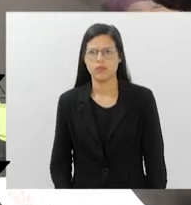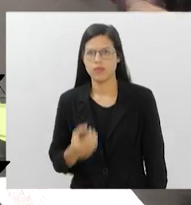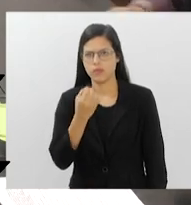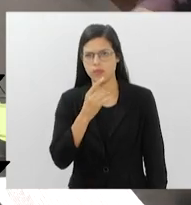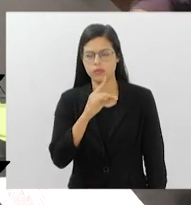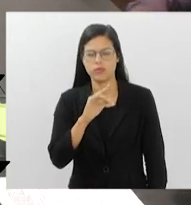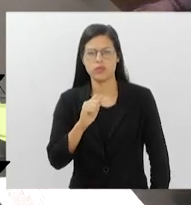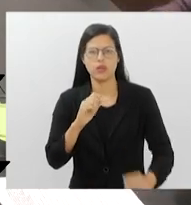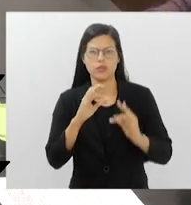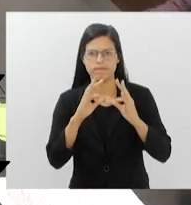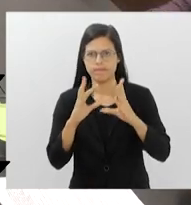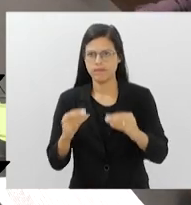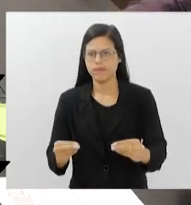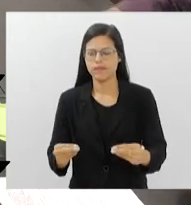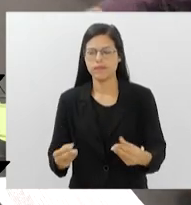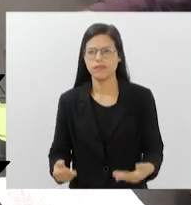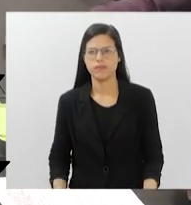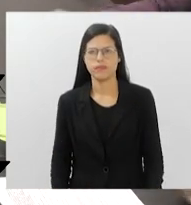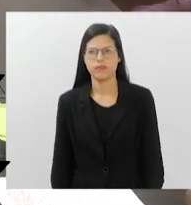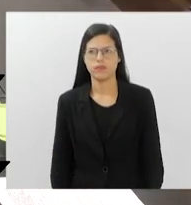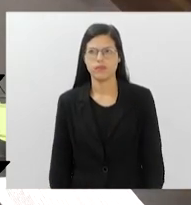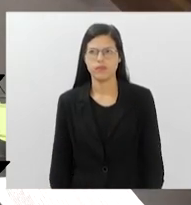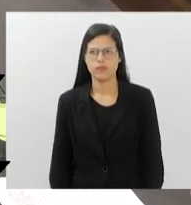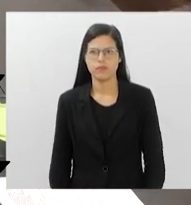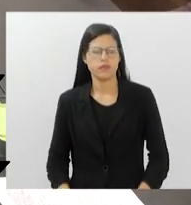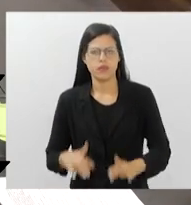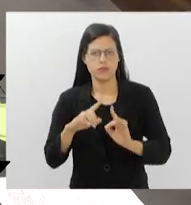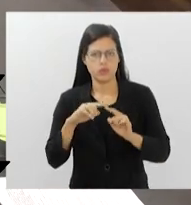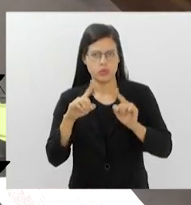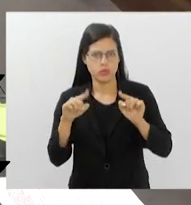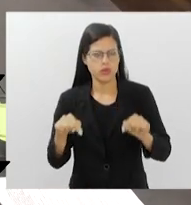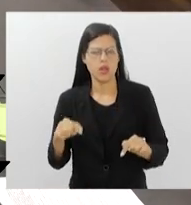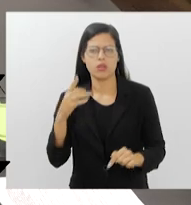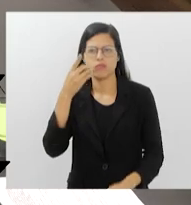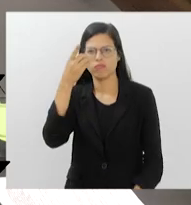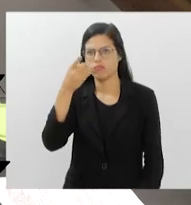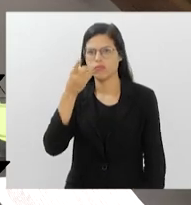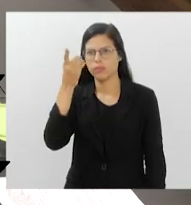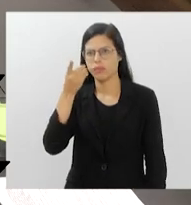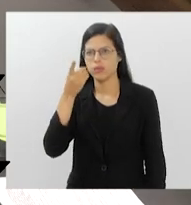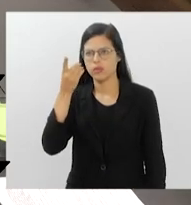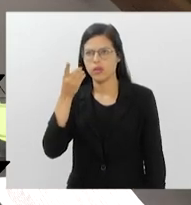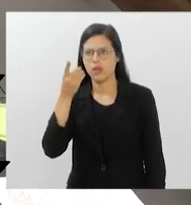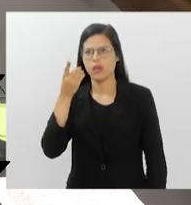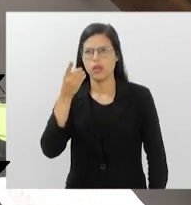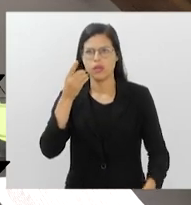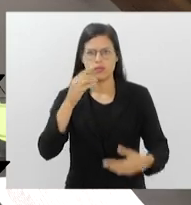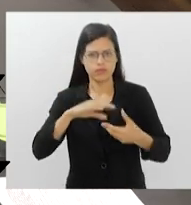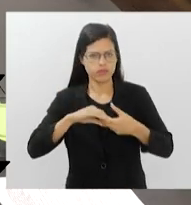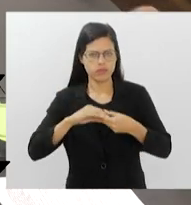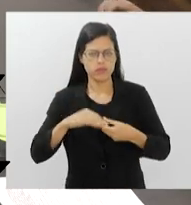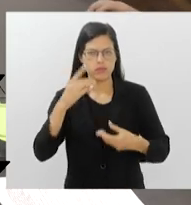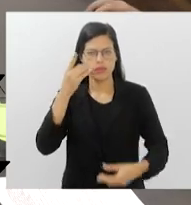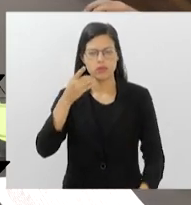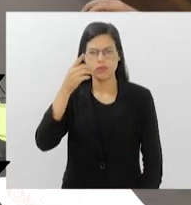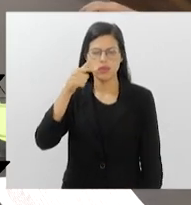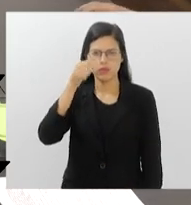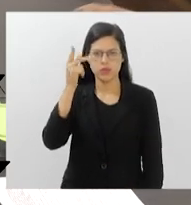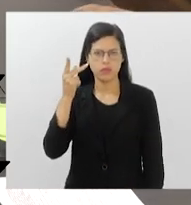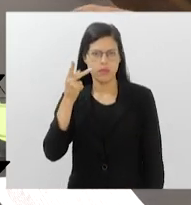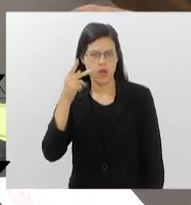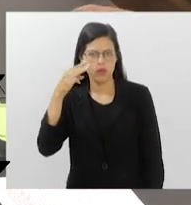Bom dia a todos servidores deputados saudar o deputado Lu Paulo Deputado min deputada